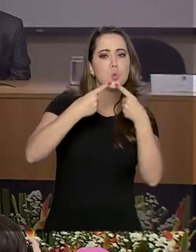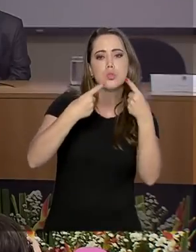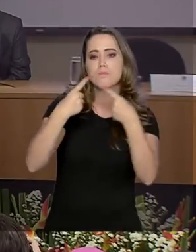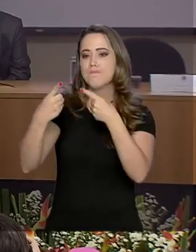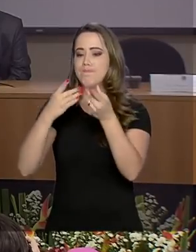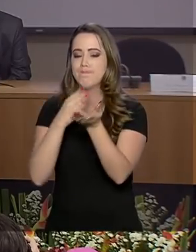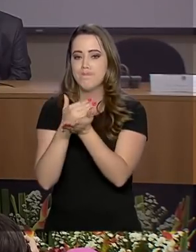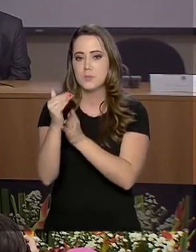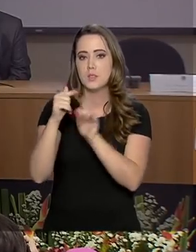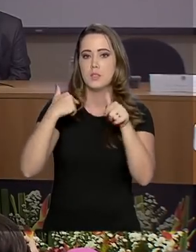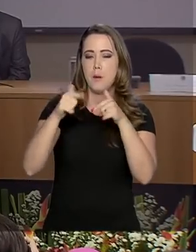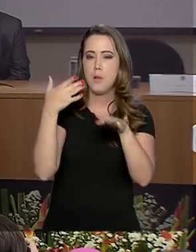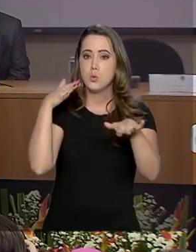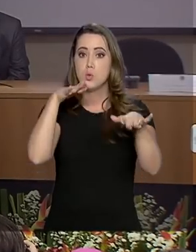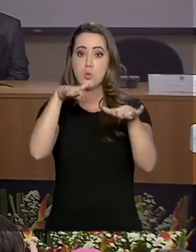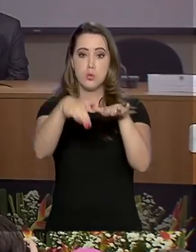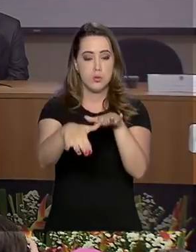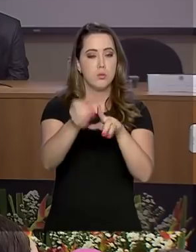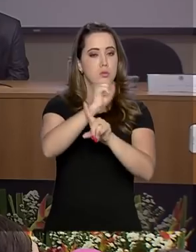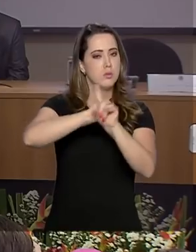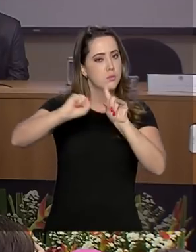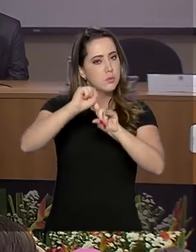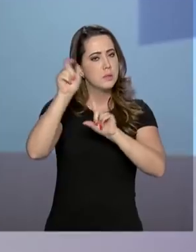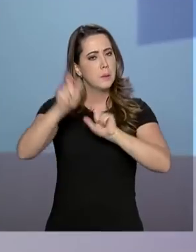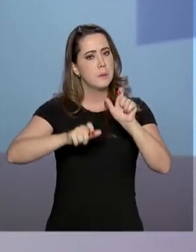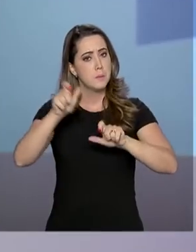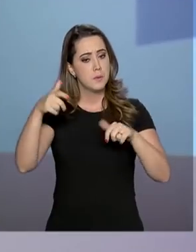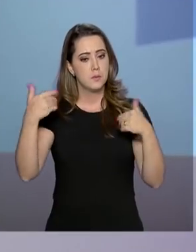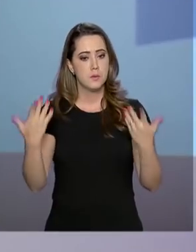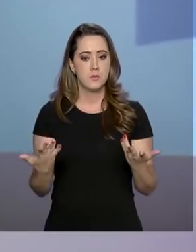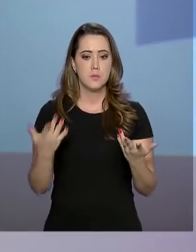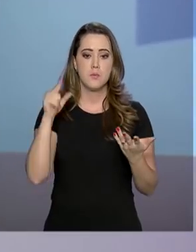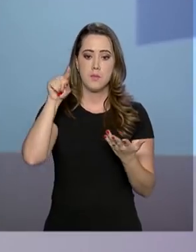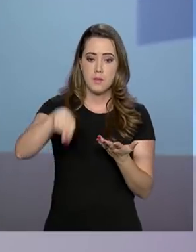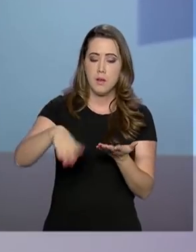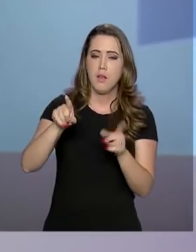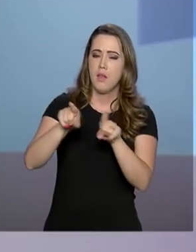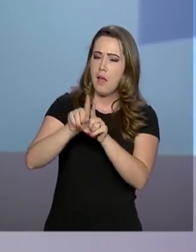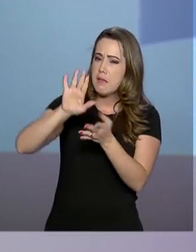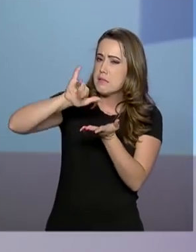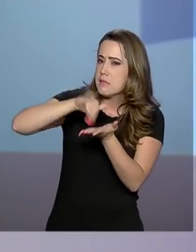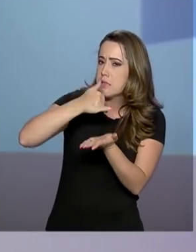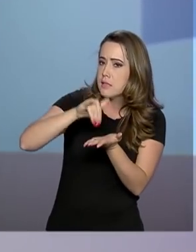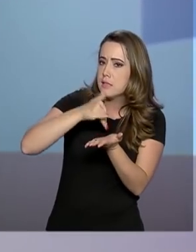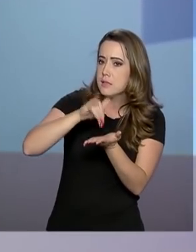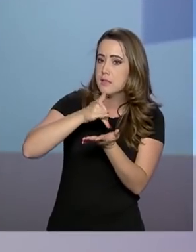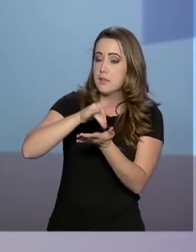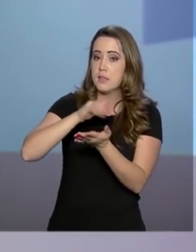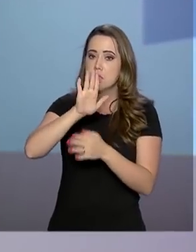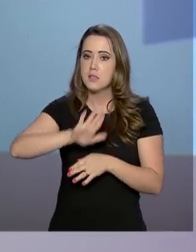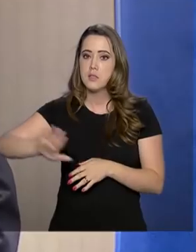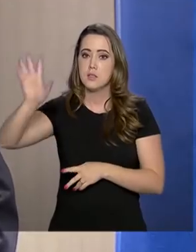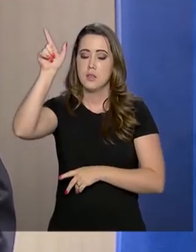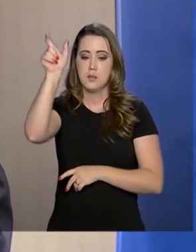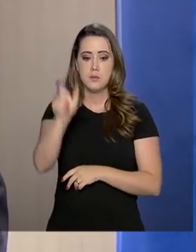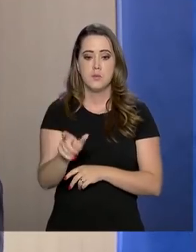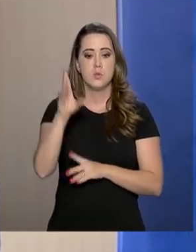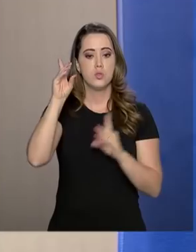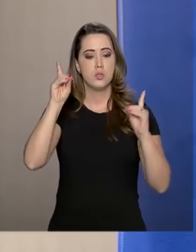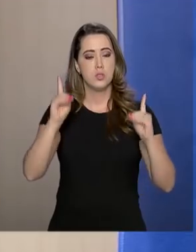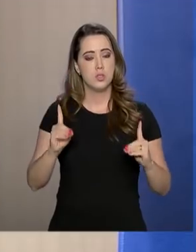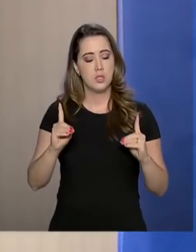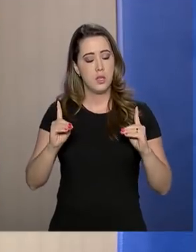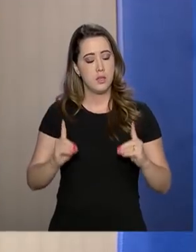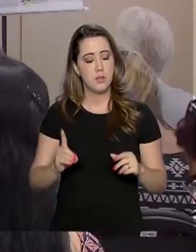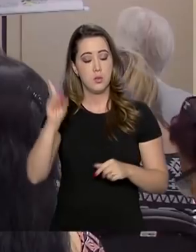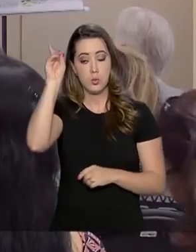ações e iniciativas de inclusão social dessas pessoas, a Secretaria Nacional dos Direitos da Pessoa com Deficiência vai